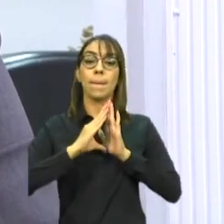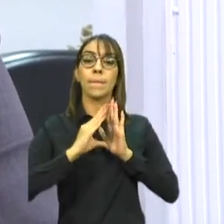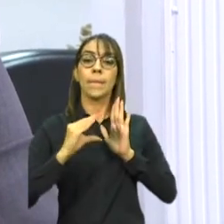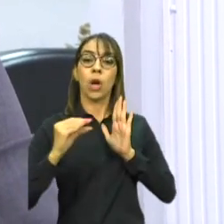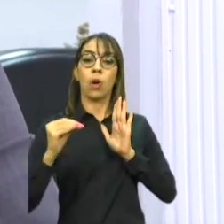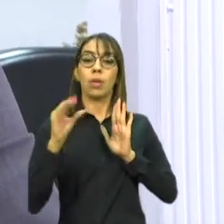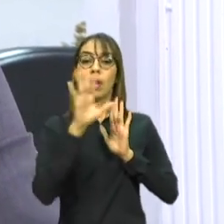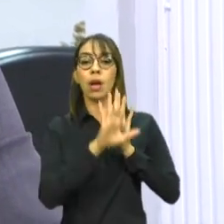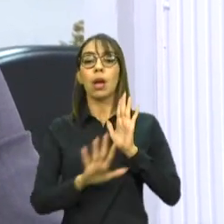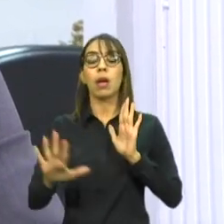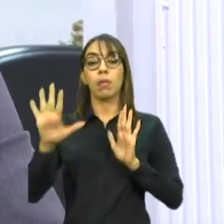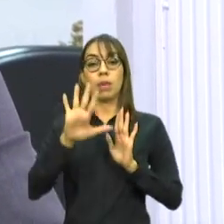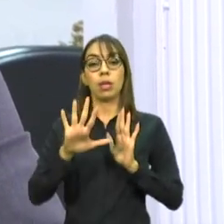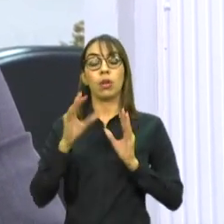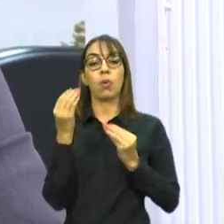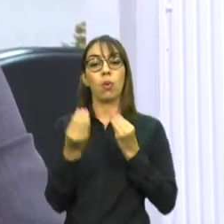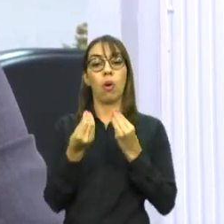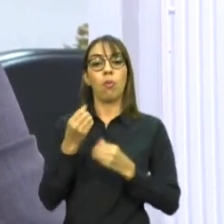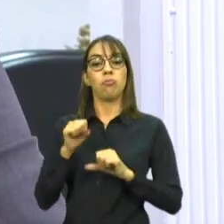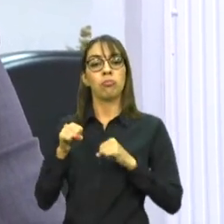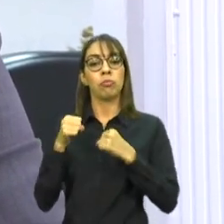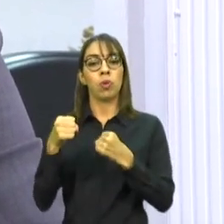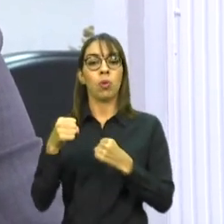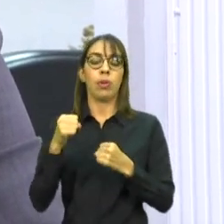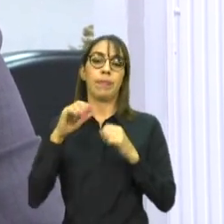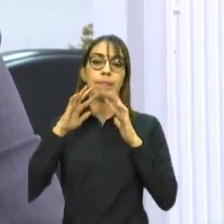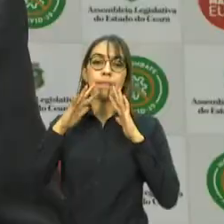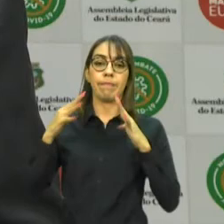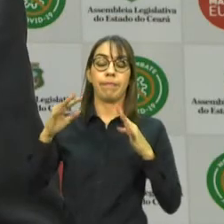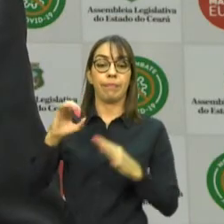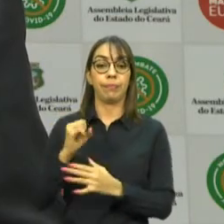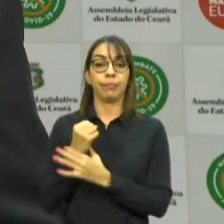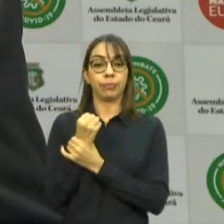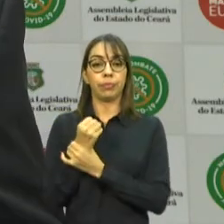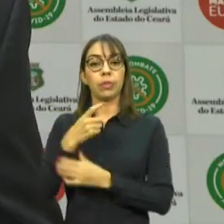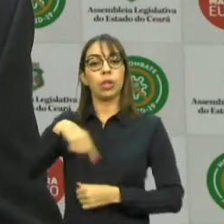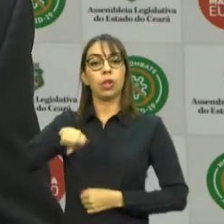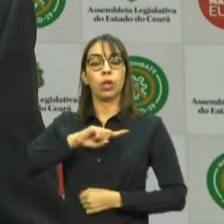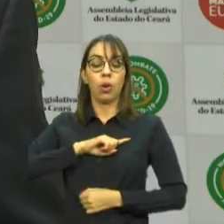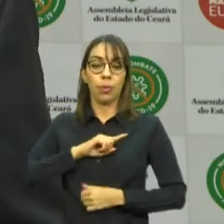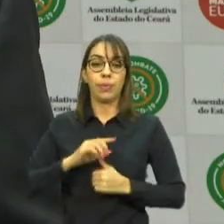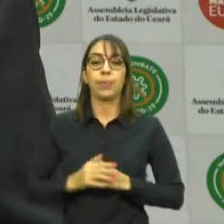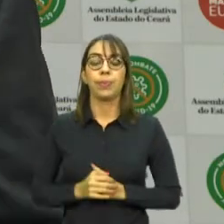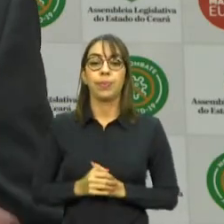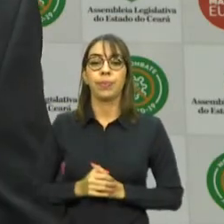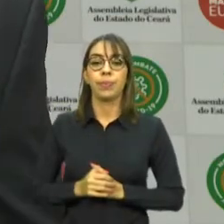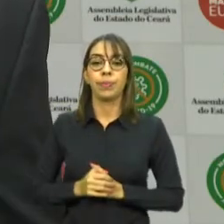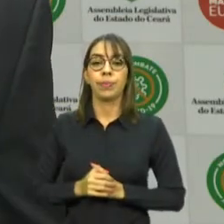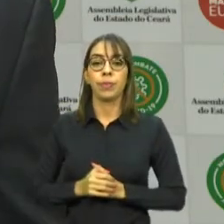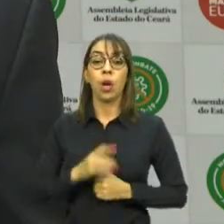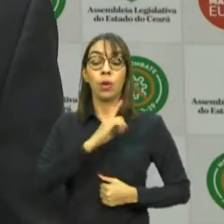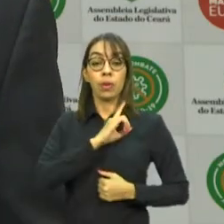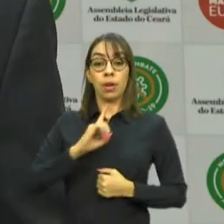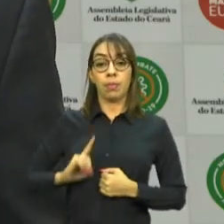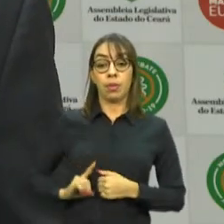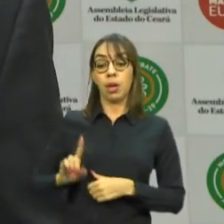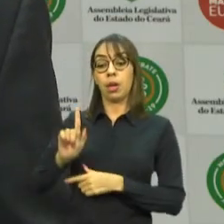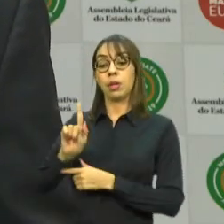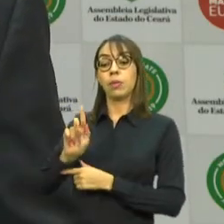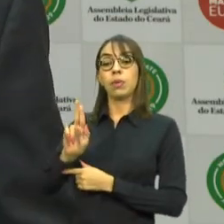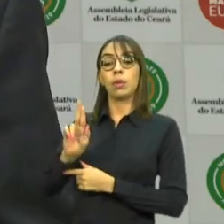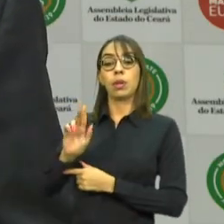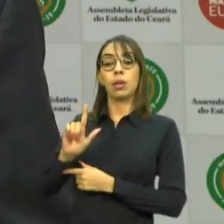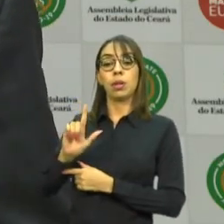respeito à luta ambiental, à luta do meio ambiente, que é uma luta de todos nós. O deputado Guilherme Sampaio, relator do projeto na Comissão